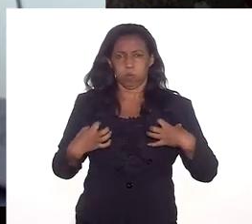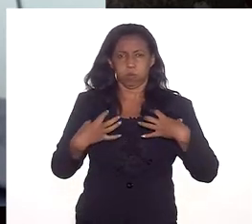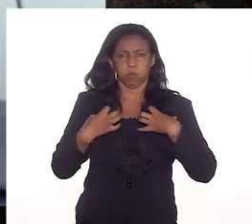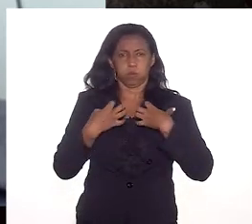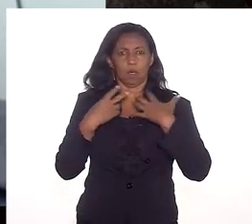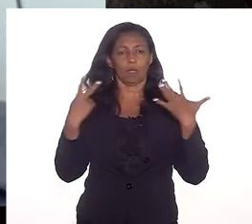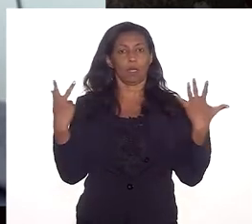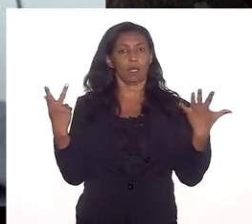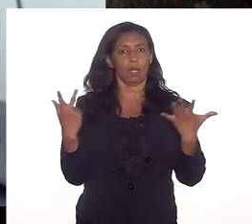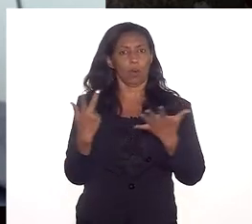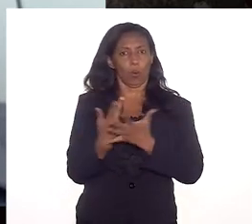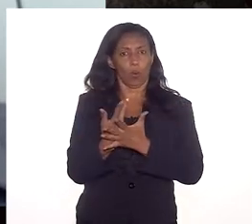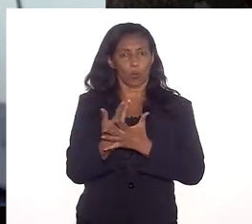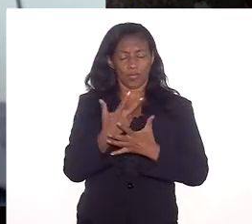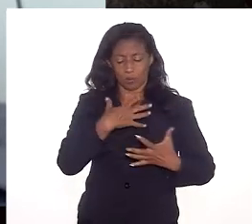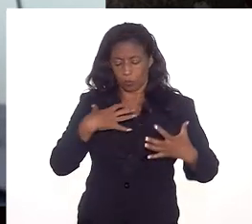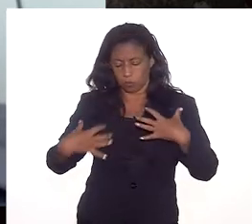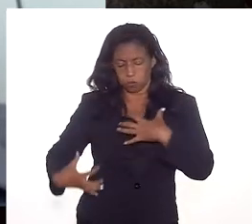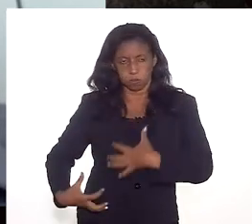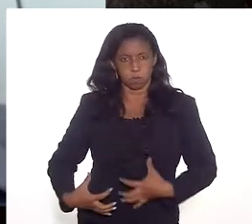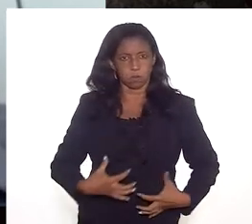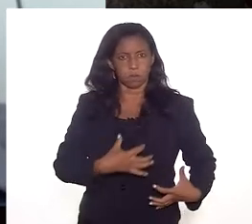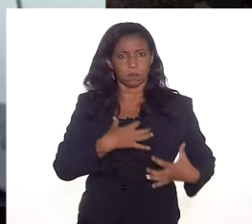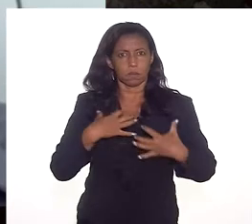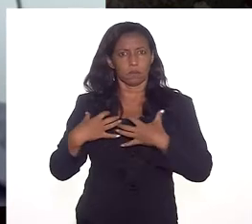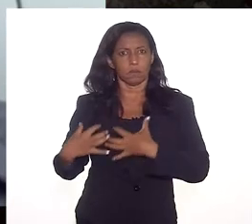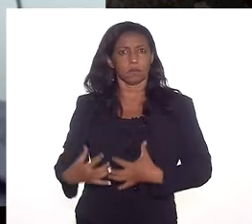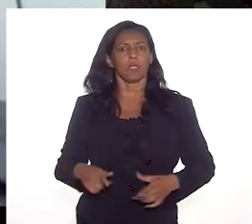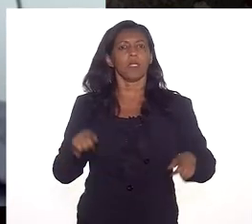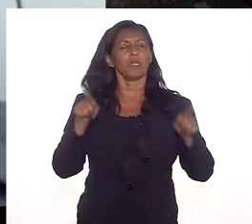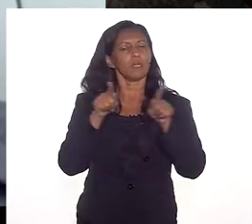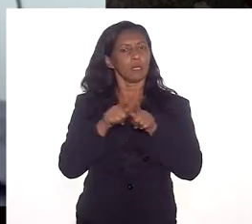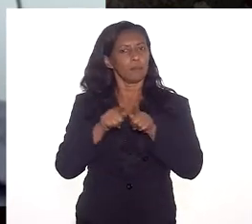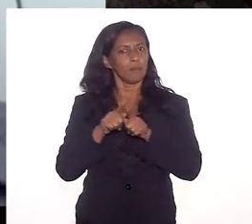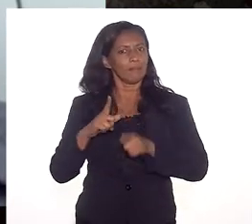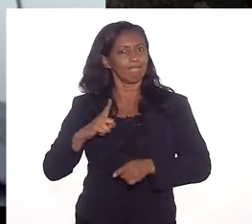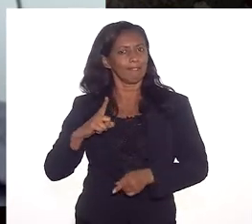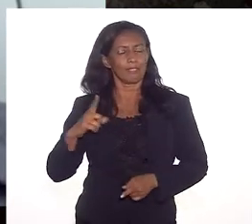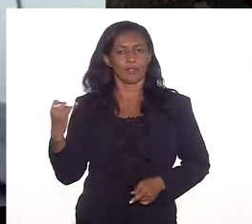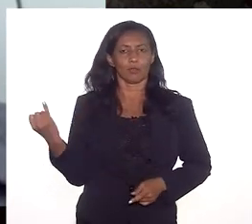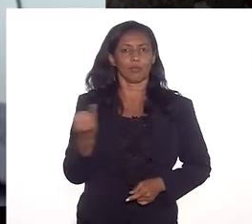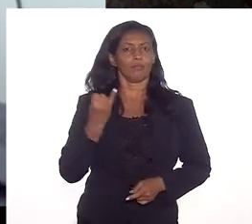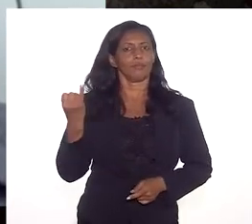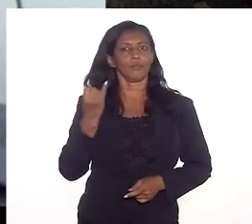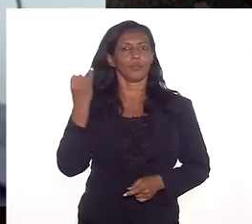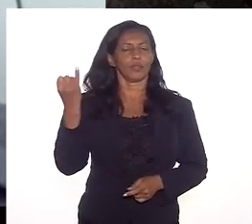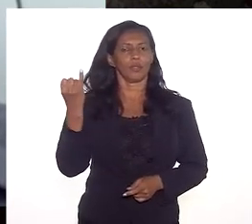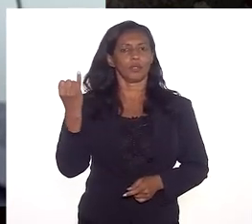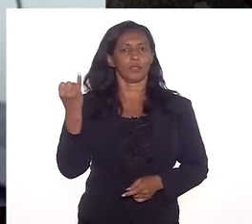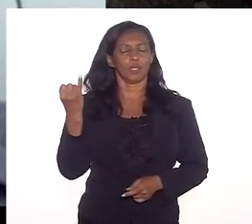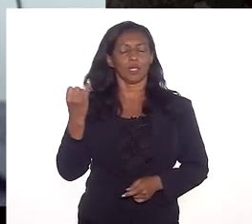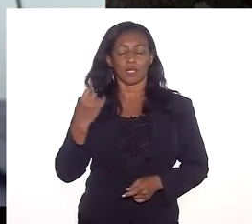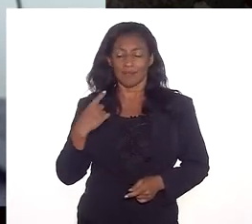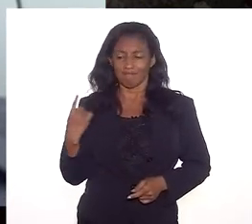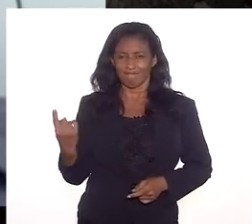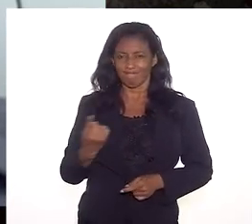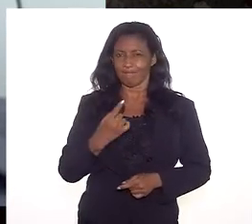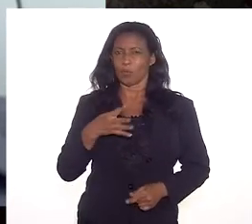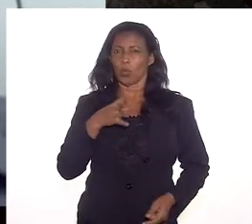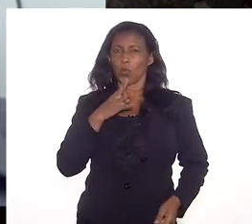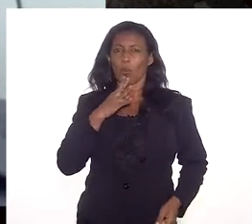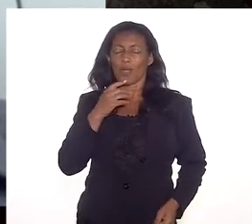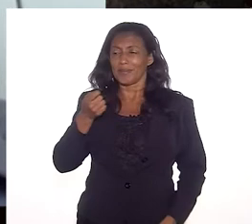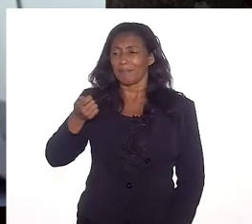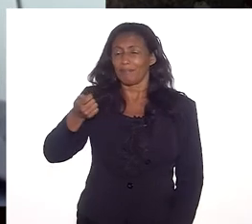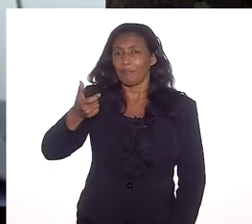vírus desenvolve ao atacar os vários órgãos, ele também tem um papel muito importante que a gente